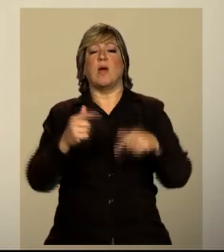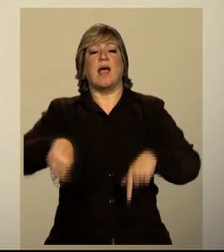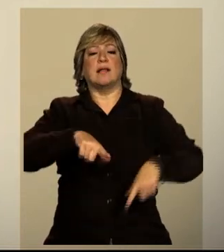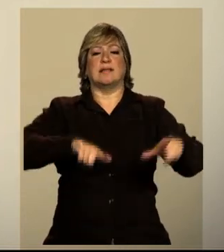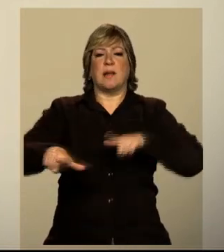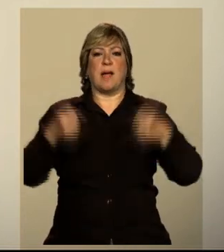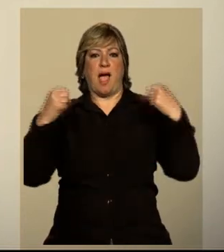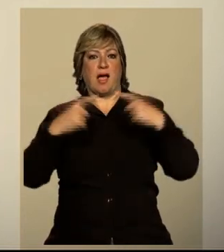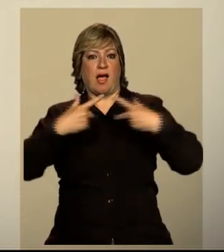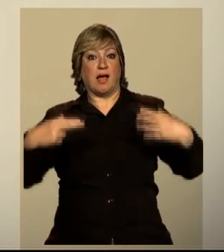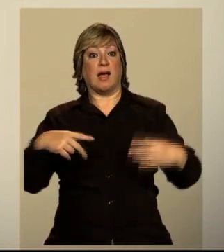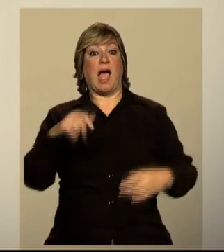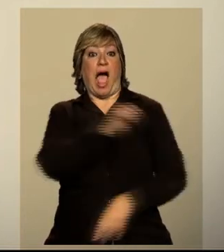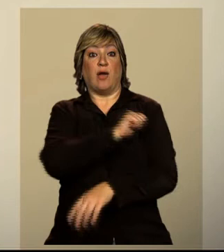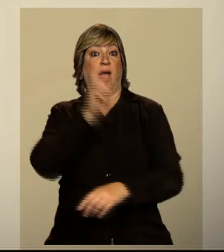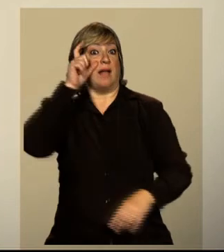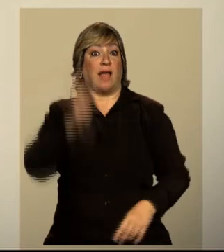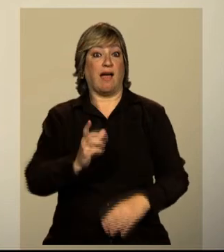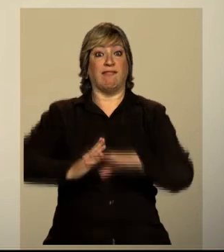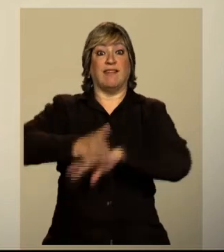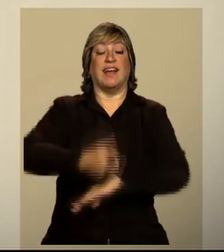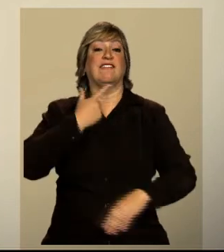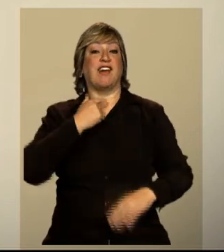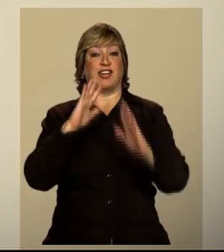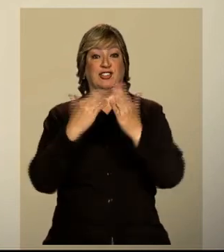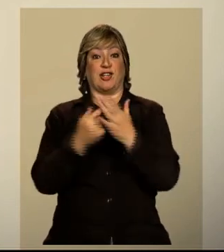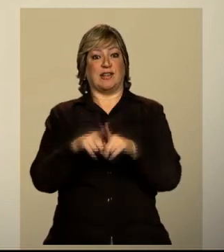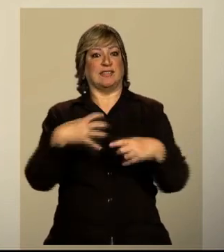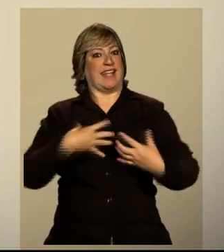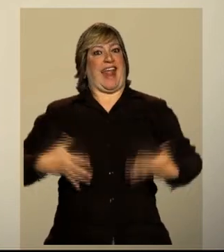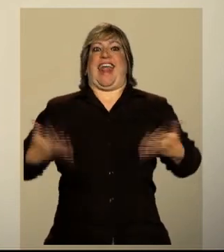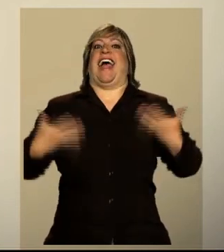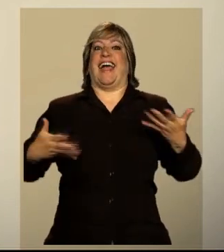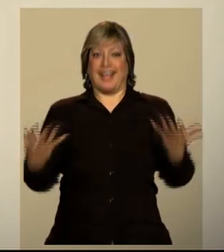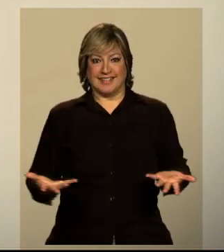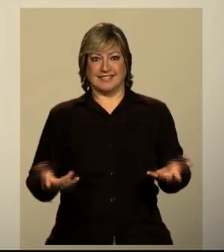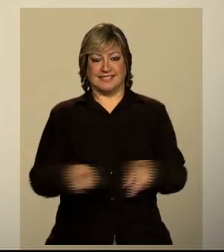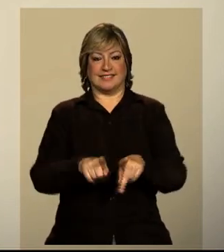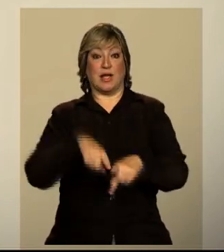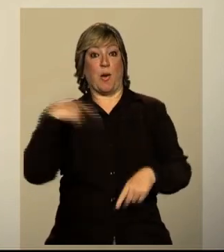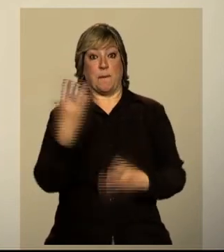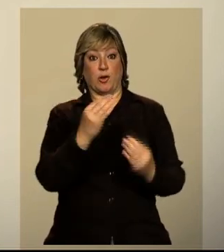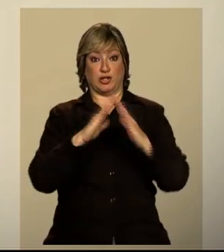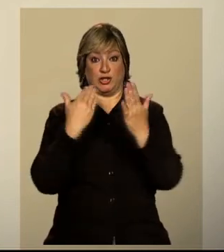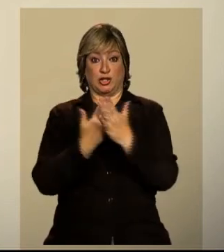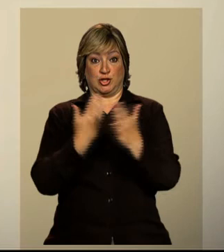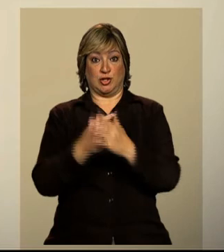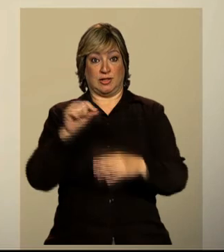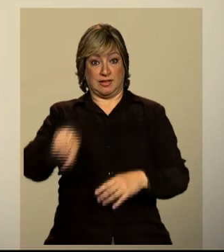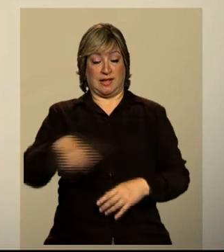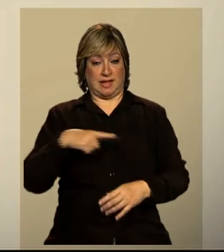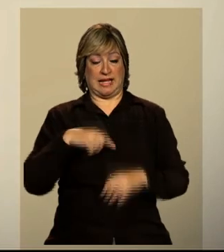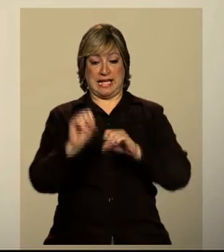aumenta o interesse do aluno pela escola e melhoram a autoestima da Criança em muitas escolas do programa ensino